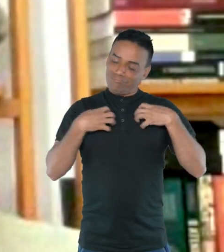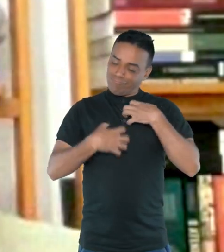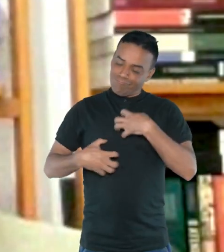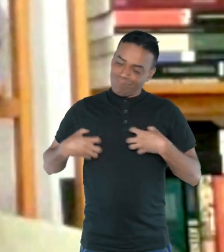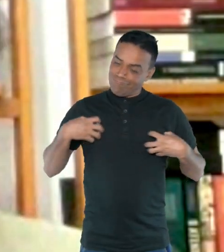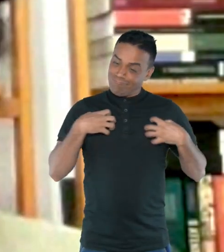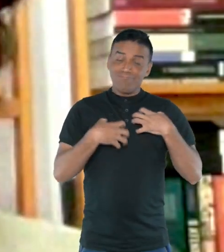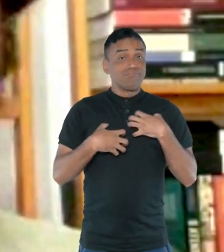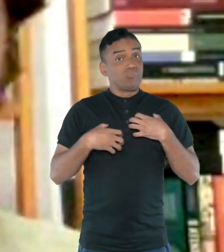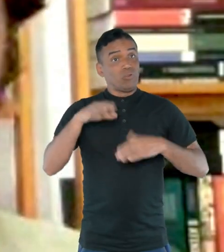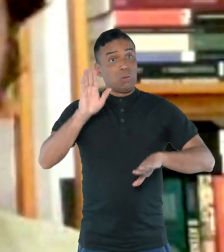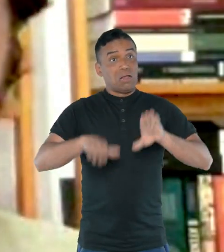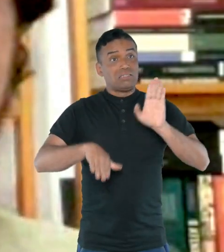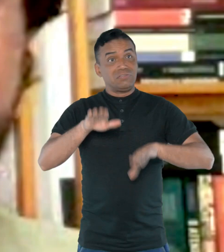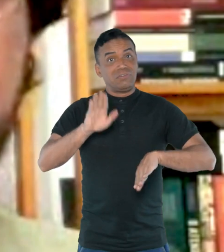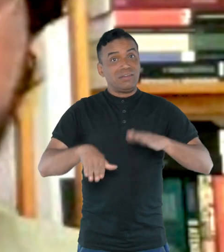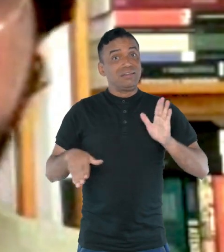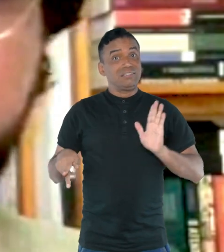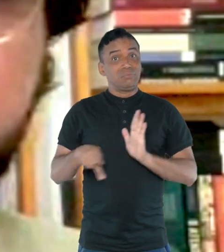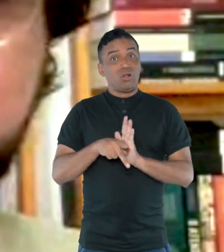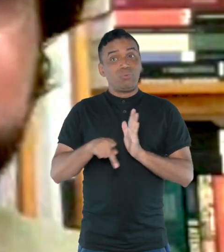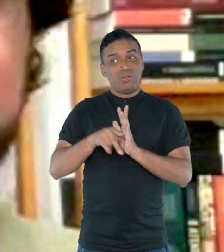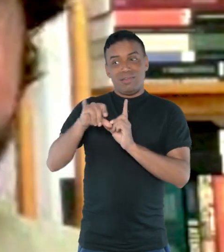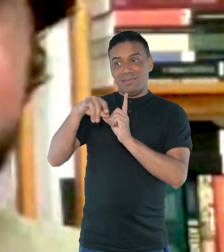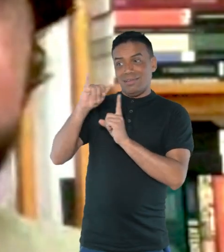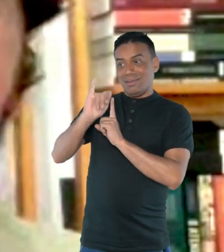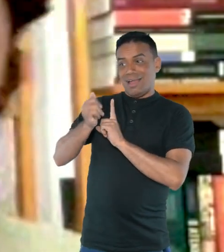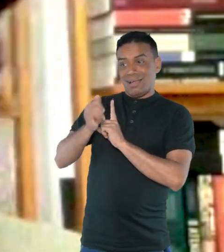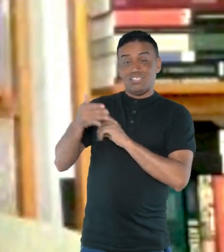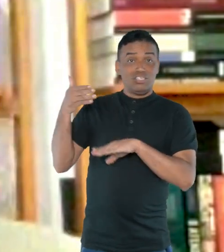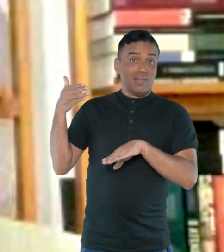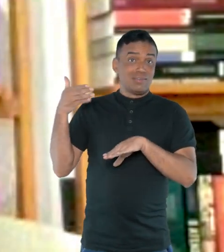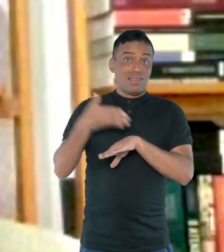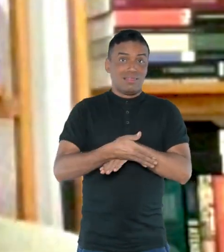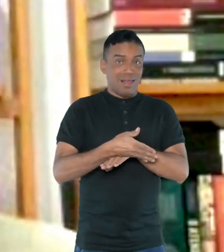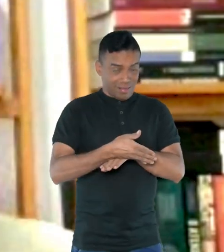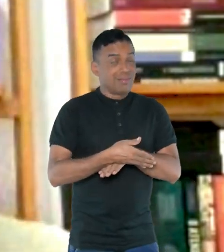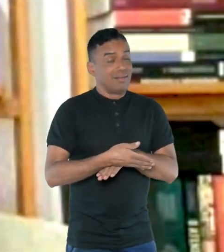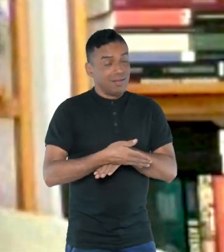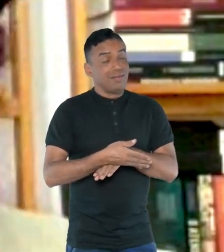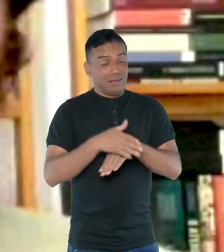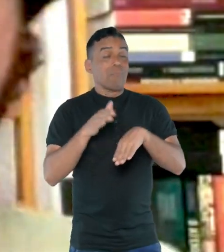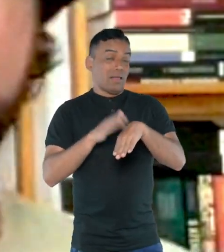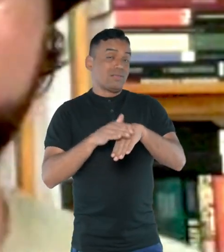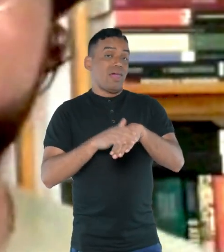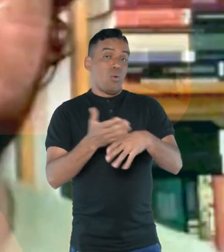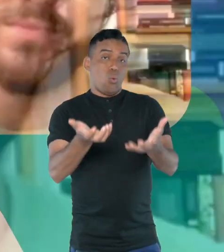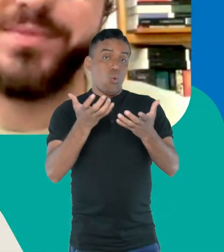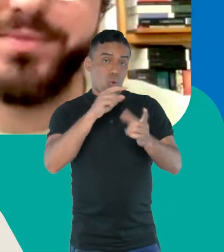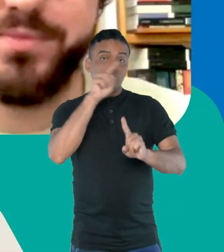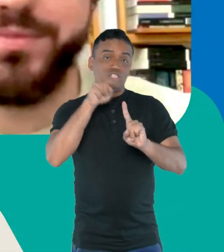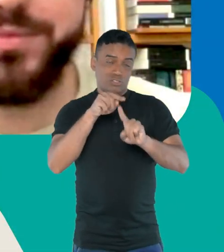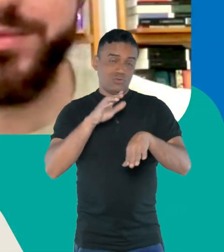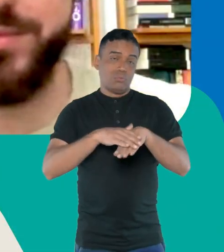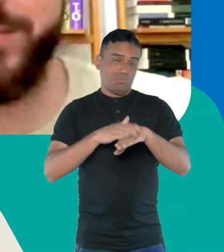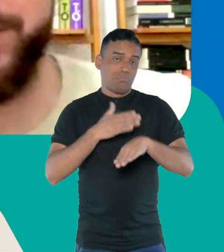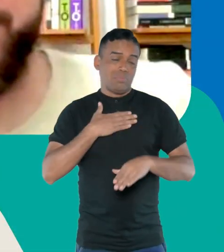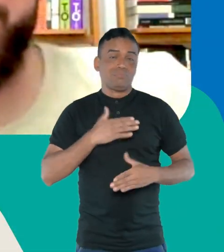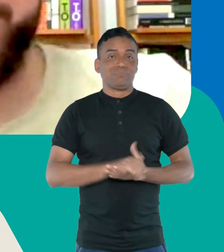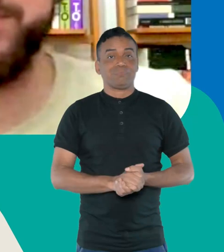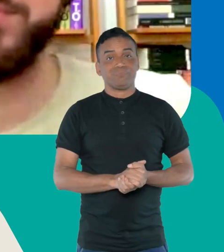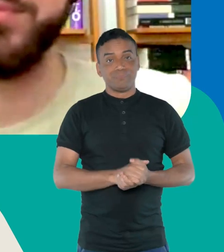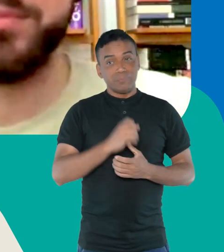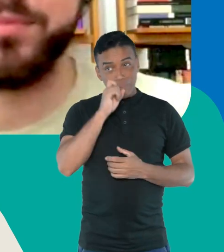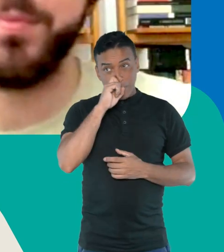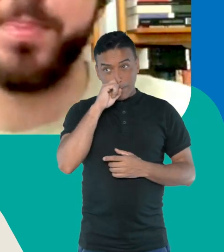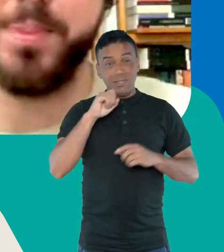ela atropela quase que a própria narrativa, essas entradas que eu faço, mas isso é proposital. E entre colchetes,